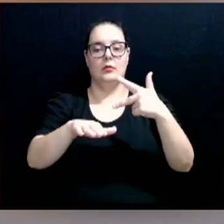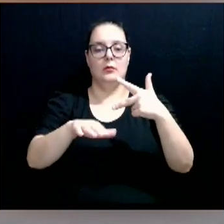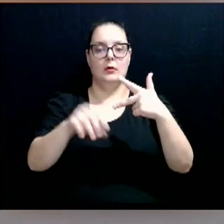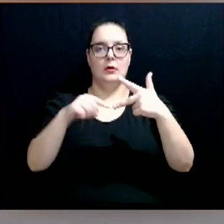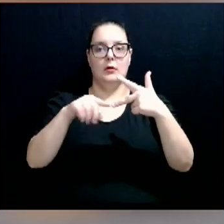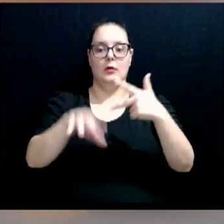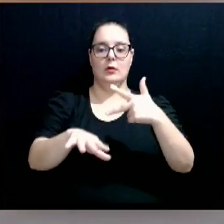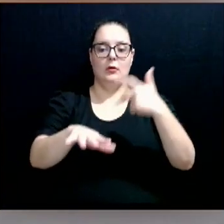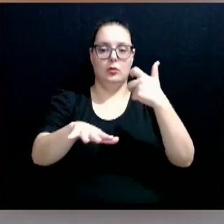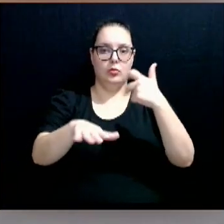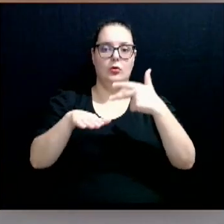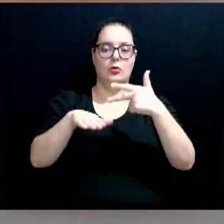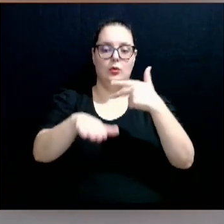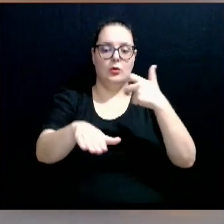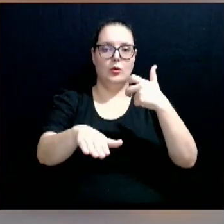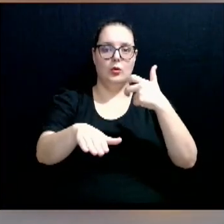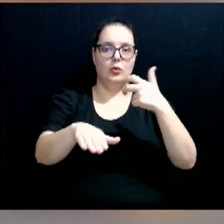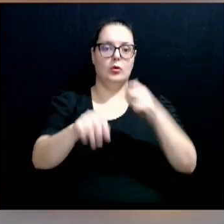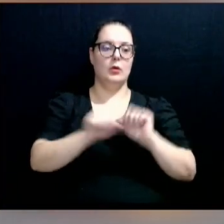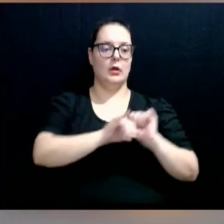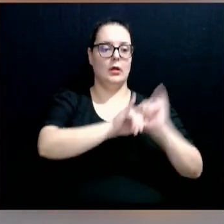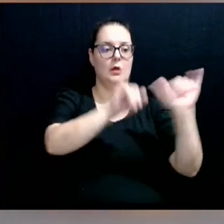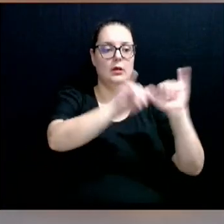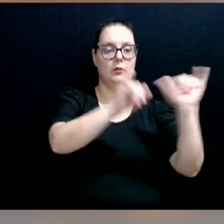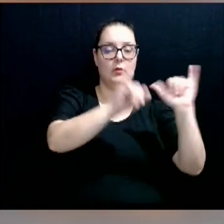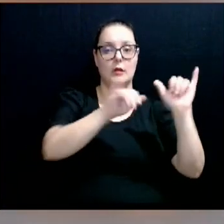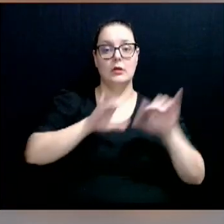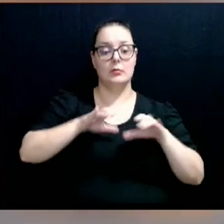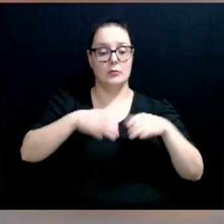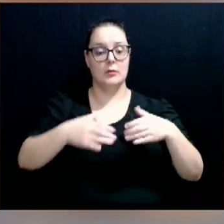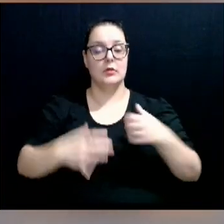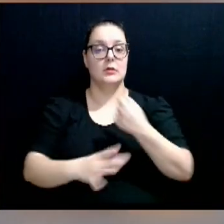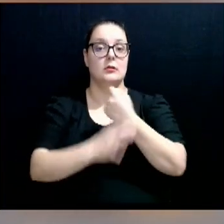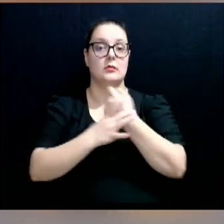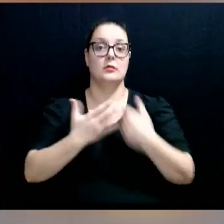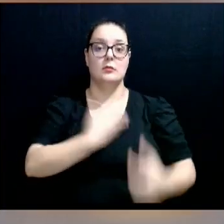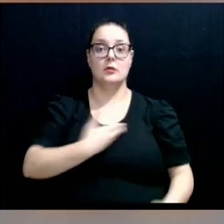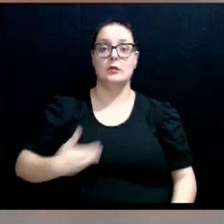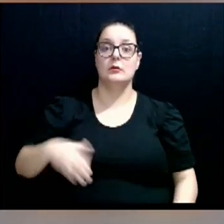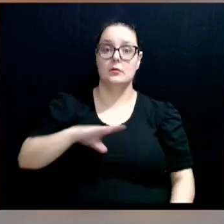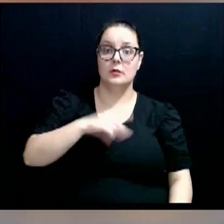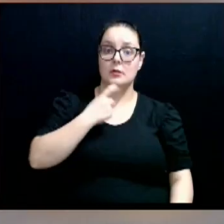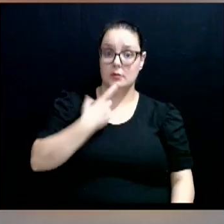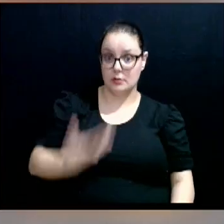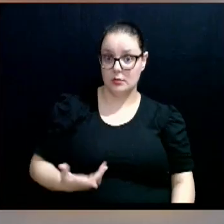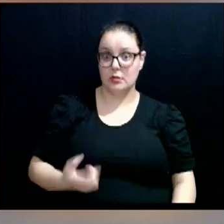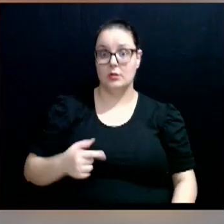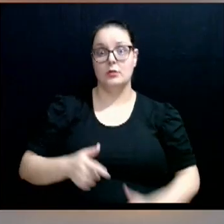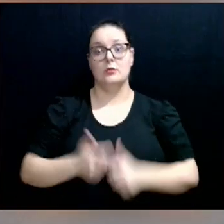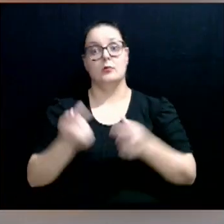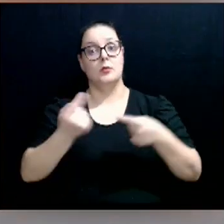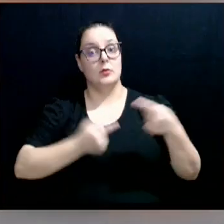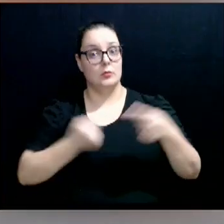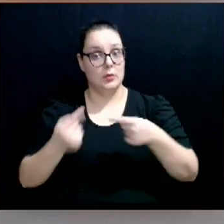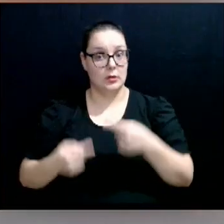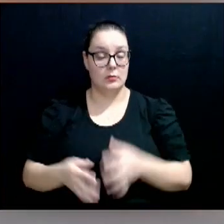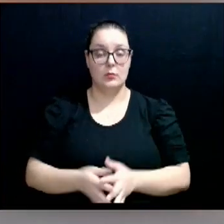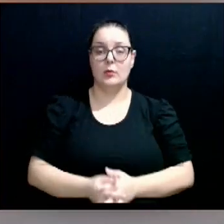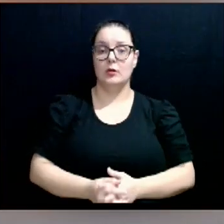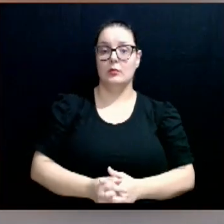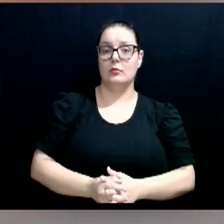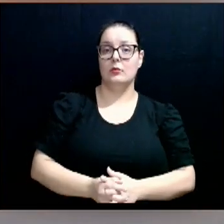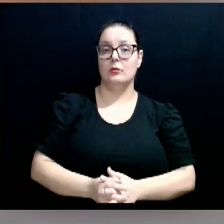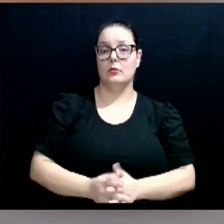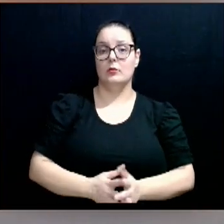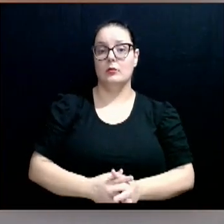da segurança pública aqui da cidade de Campinas. E aí nós tivemos uma grande discussão para poder que todos